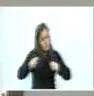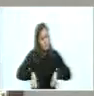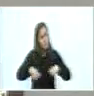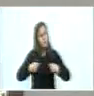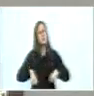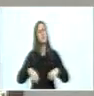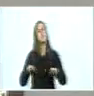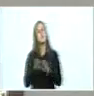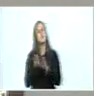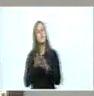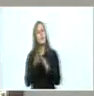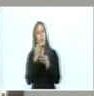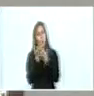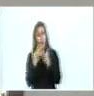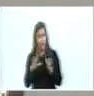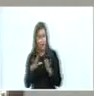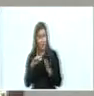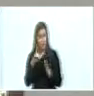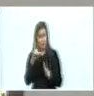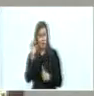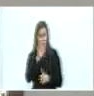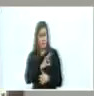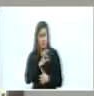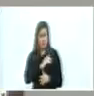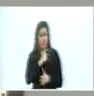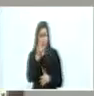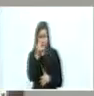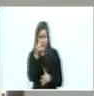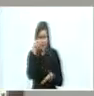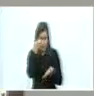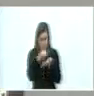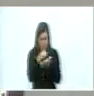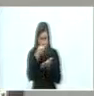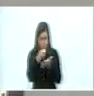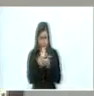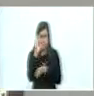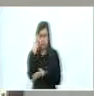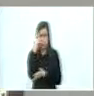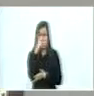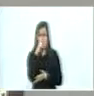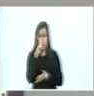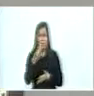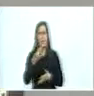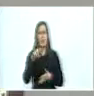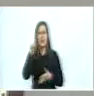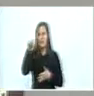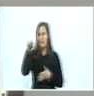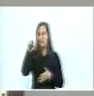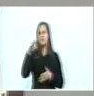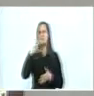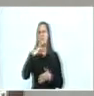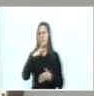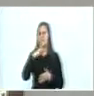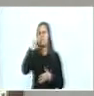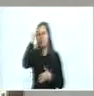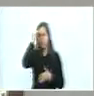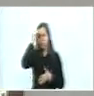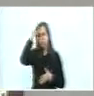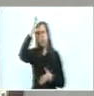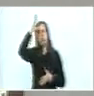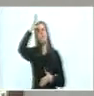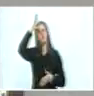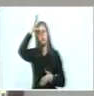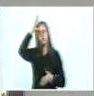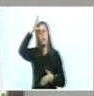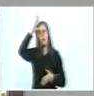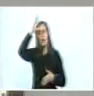Acabei de falar de pagamento de serviços ambientais, né, que é a praia de vocês, que vocês conhecem muito mais do que nós, são muito mais especialistas do que